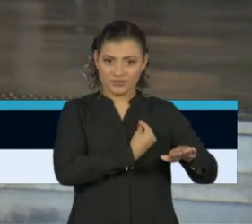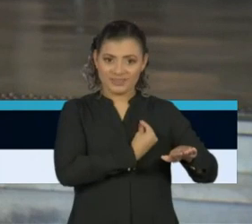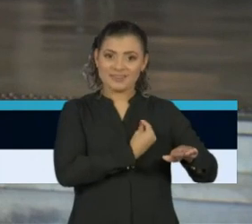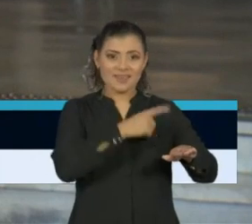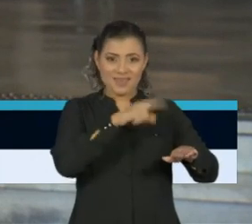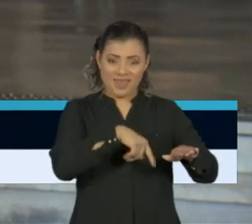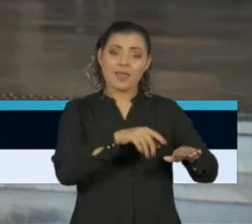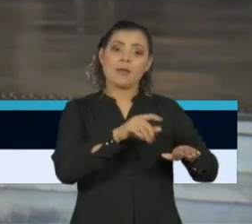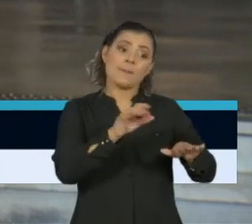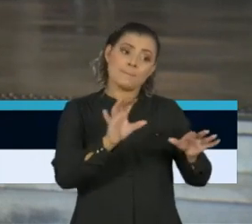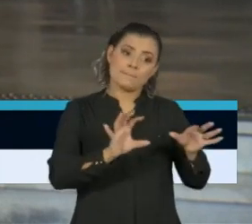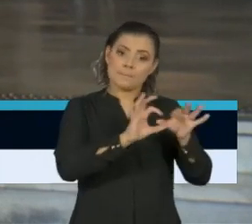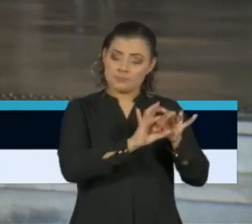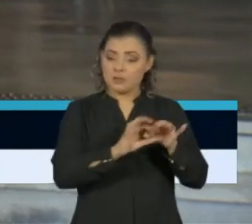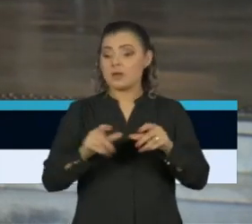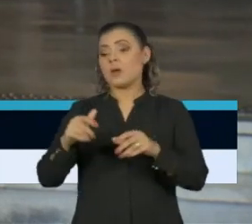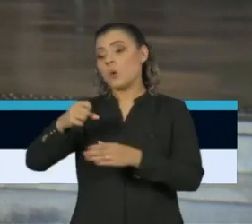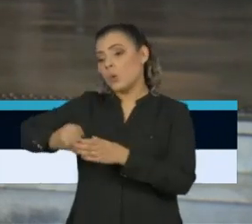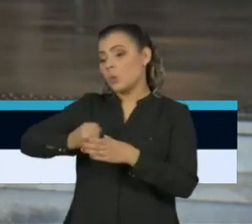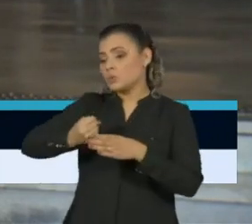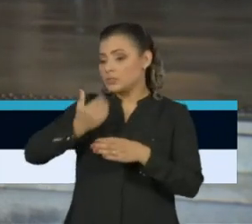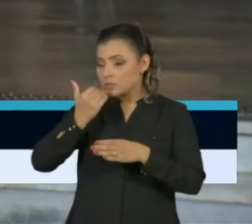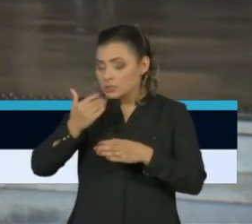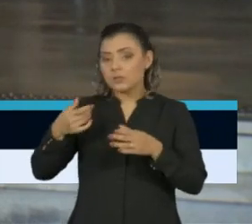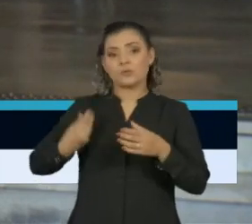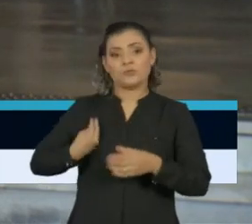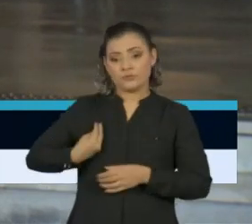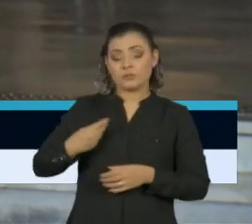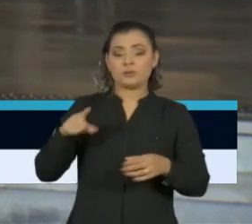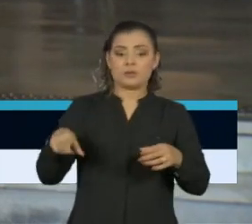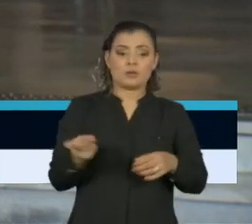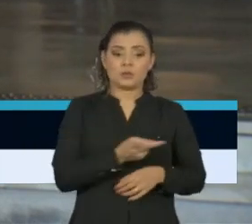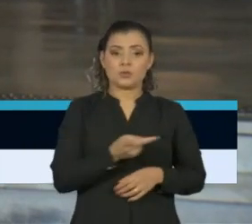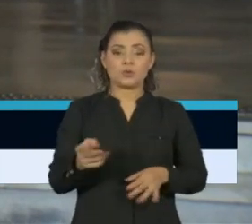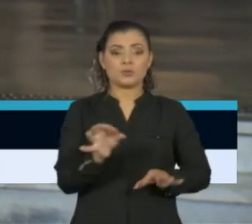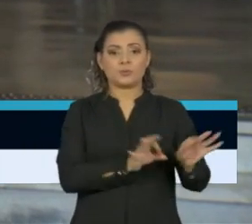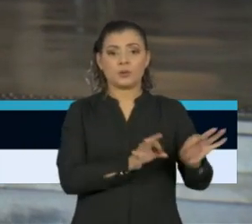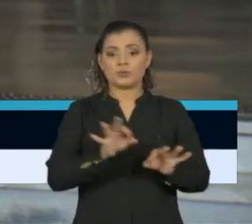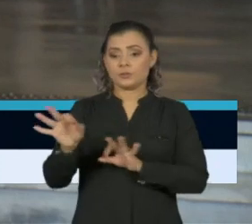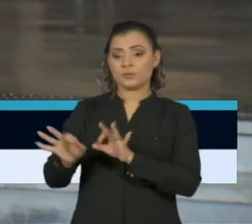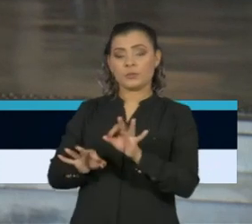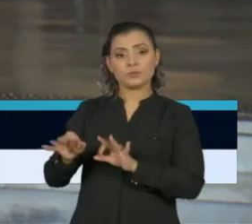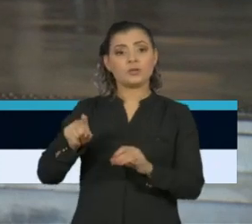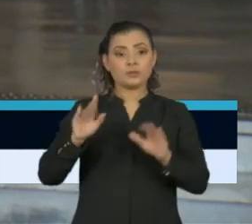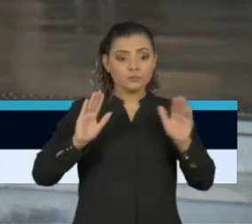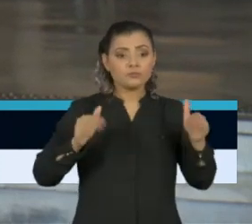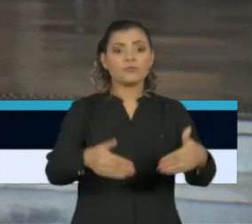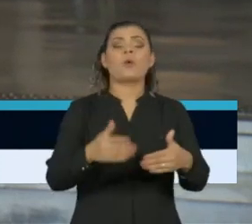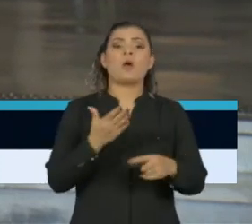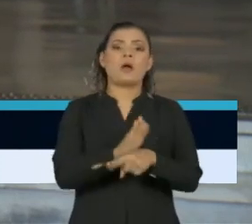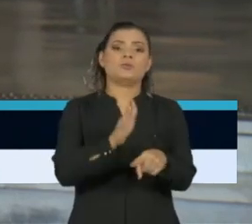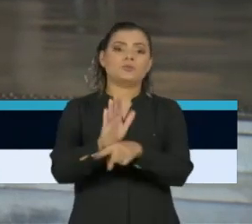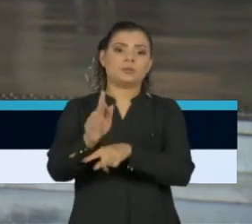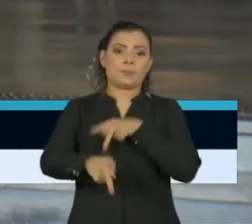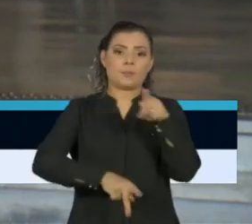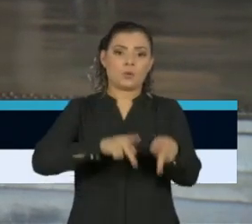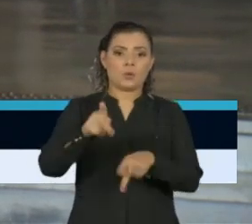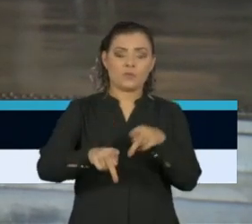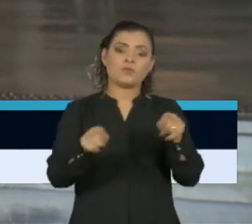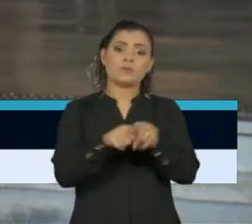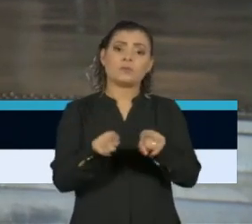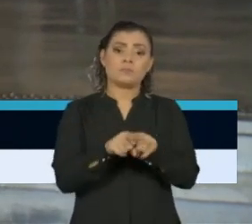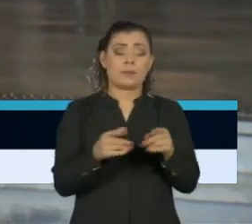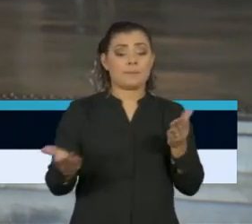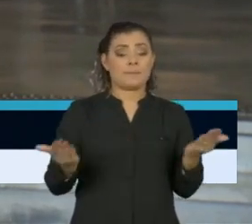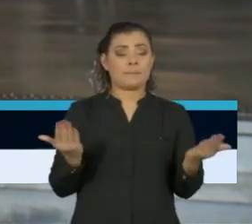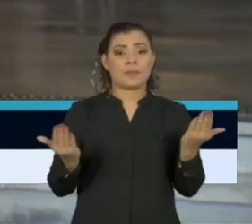de duplo benefício. Em primeiro lugar, ajudamos a população que mais precisa e que mais é afetada no momento